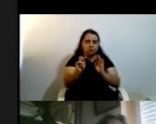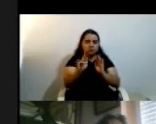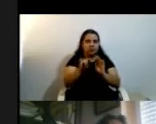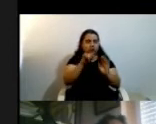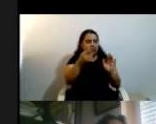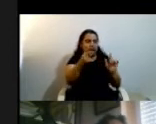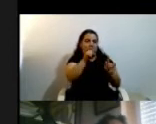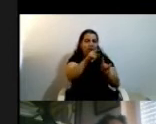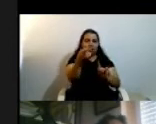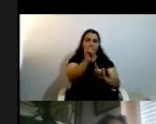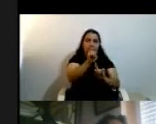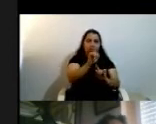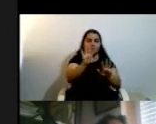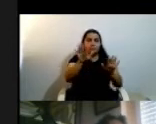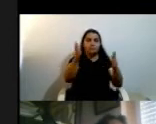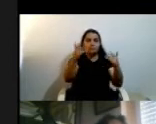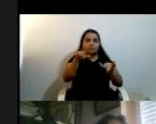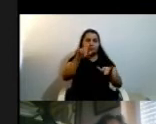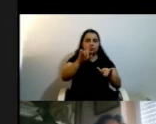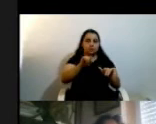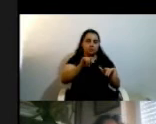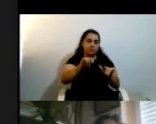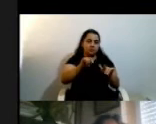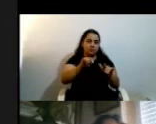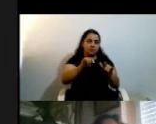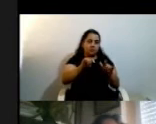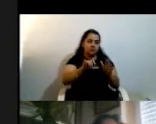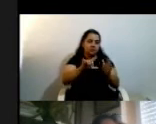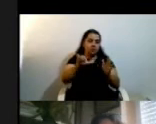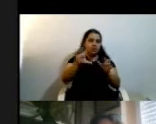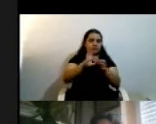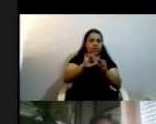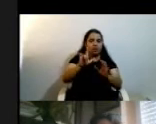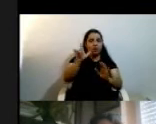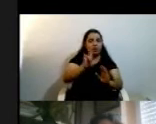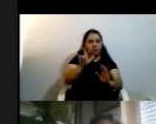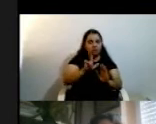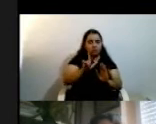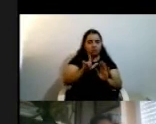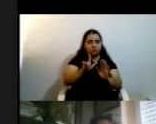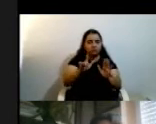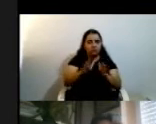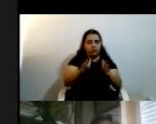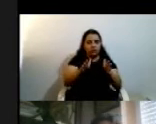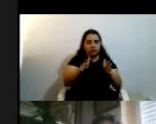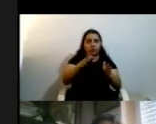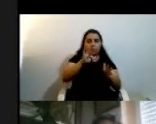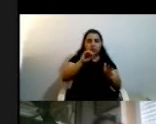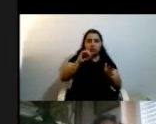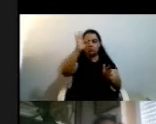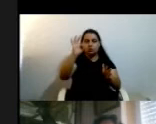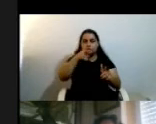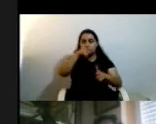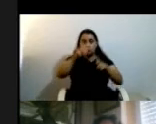sobre-representação da área metropolitana de Lisboa, ou seja, cerca de 40 pessoas 40% de pessoas que responderam ao